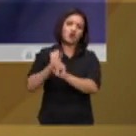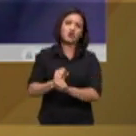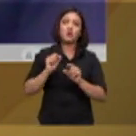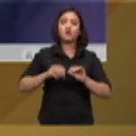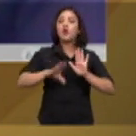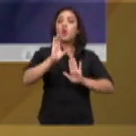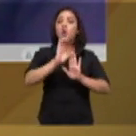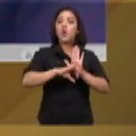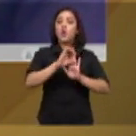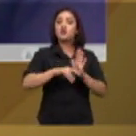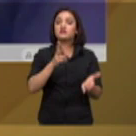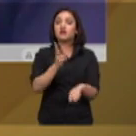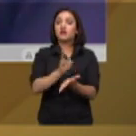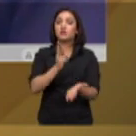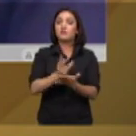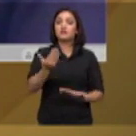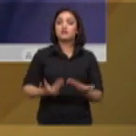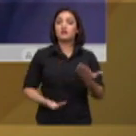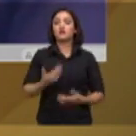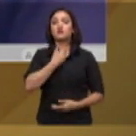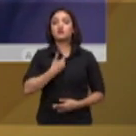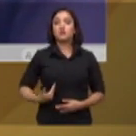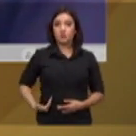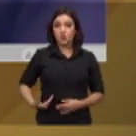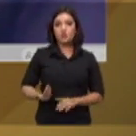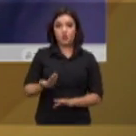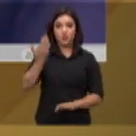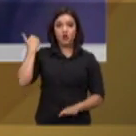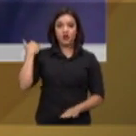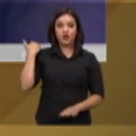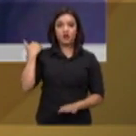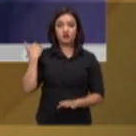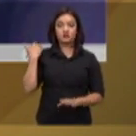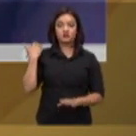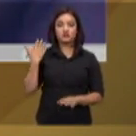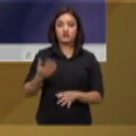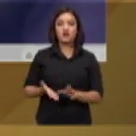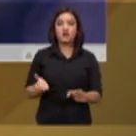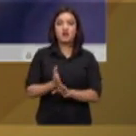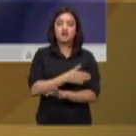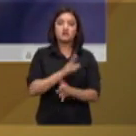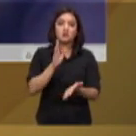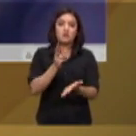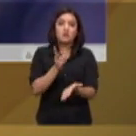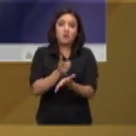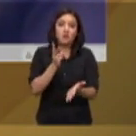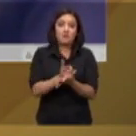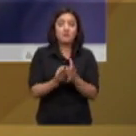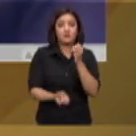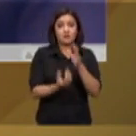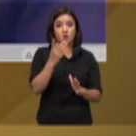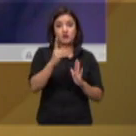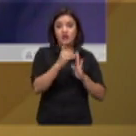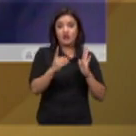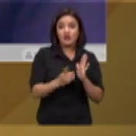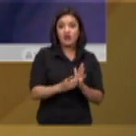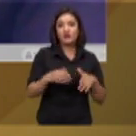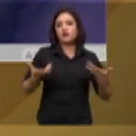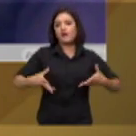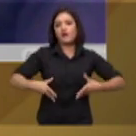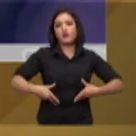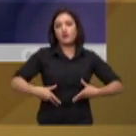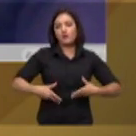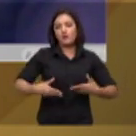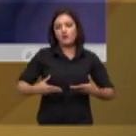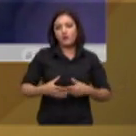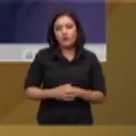conceito vigente de serviço público à época da edição do decreto-lei. Pega o clássico de então, o clássico de sempre,